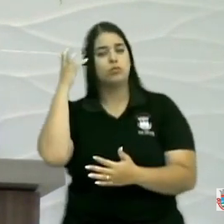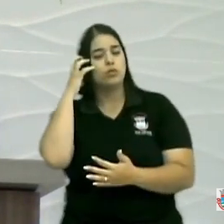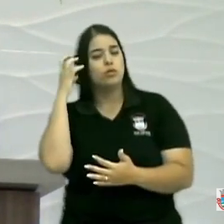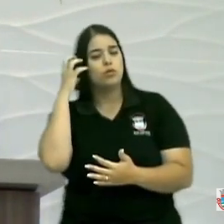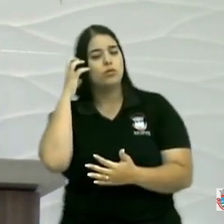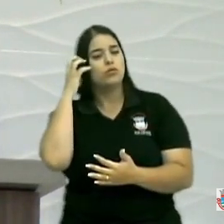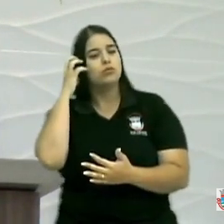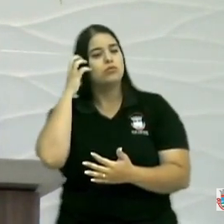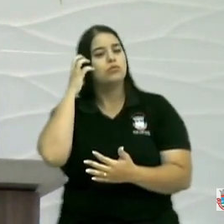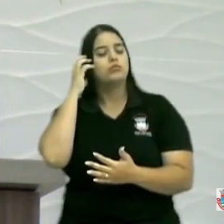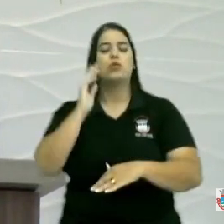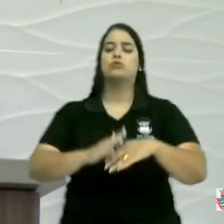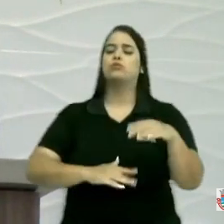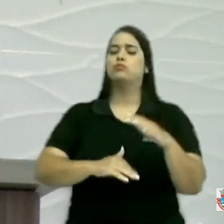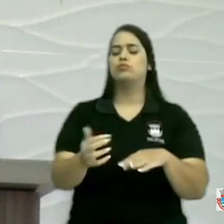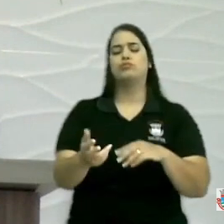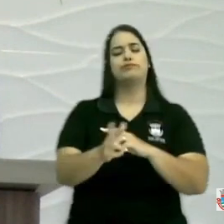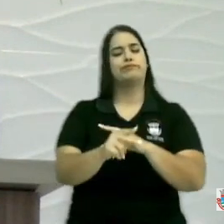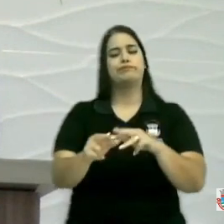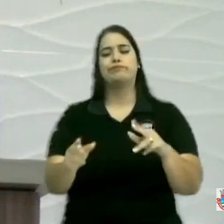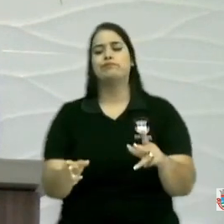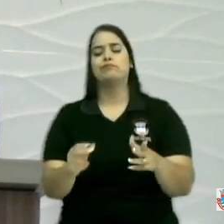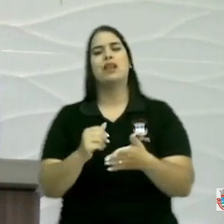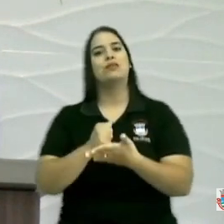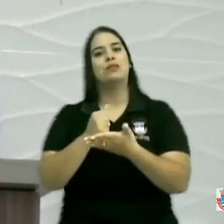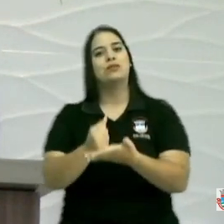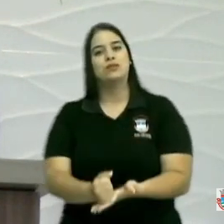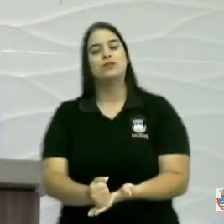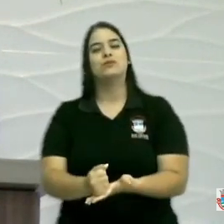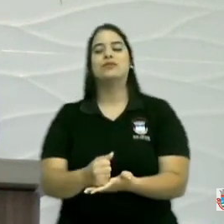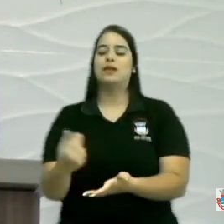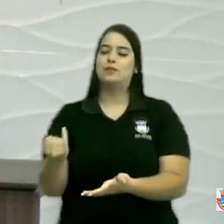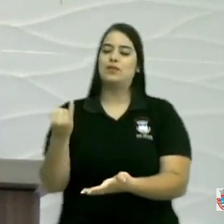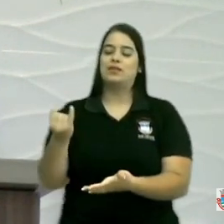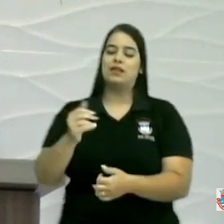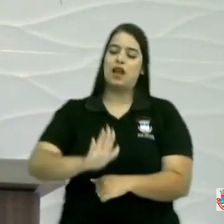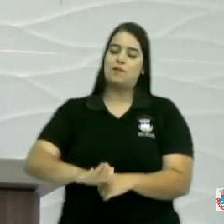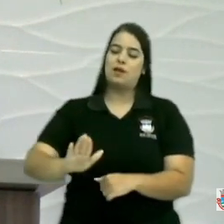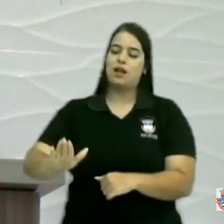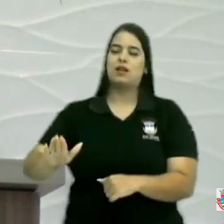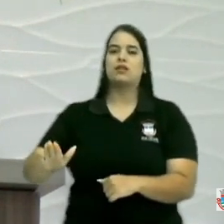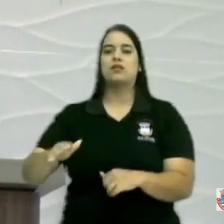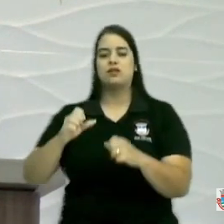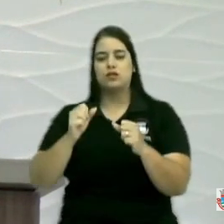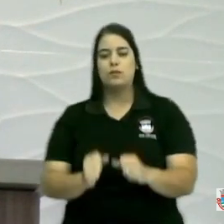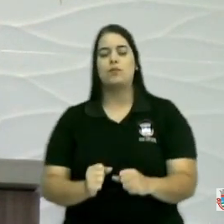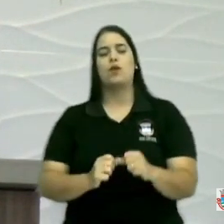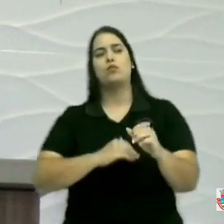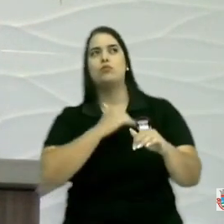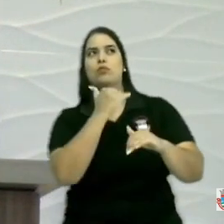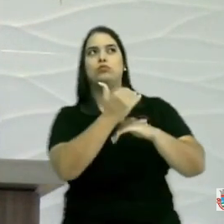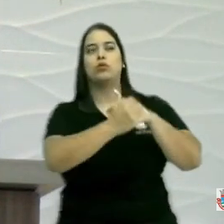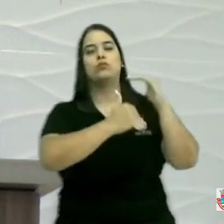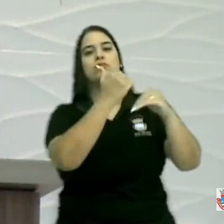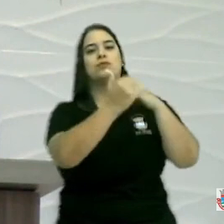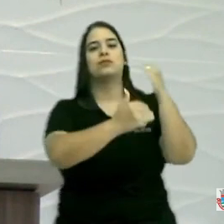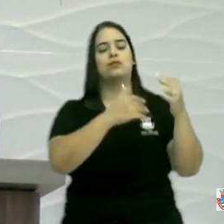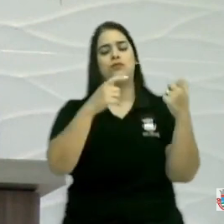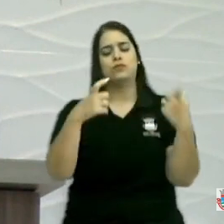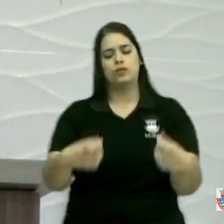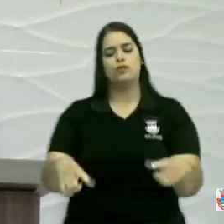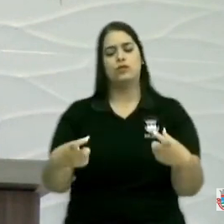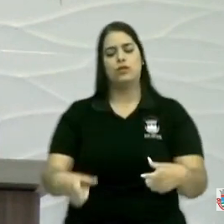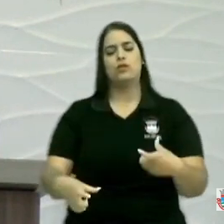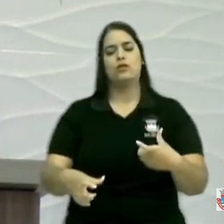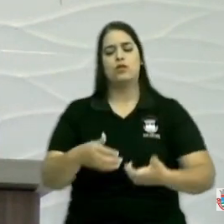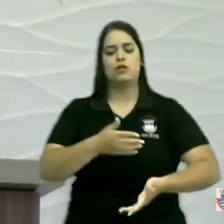de fisioterapia, com o apoio necessário para que as crianças possam desenvolver suas potencialidades. Então, é um espaço que está